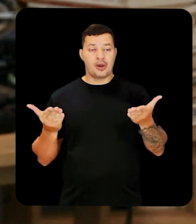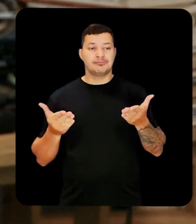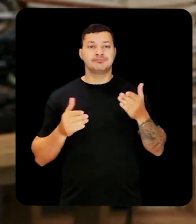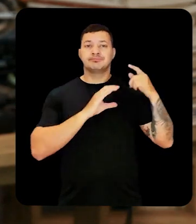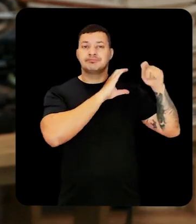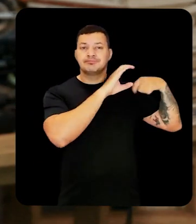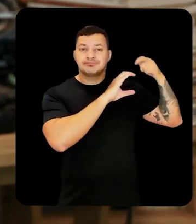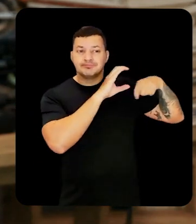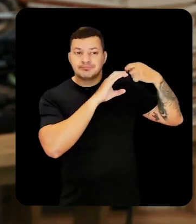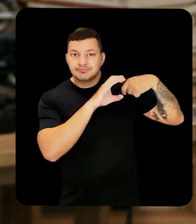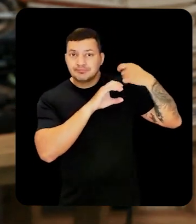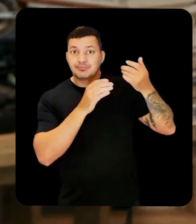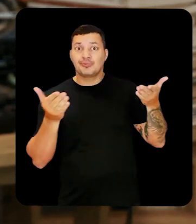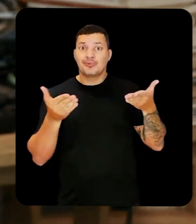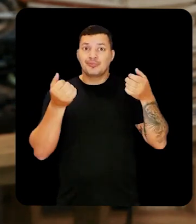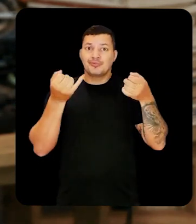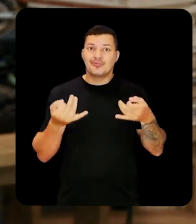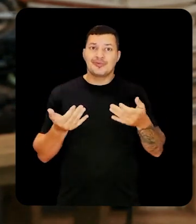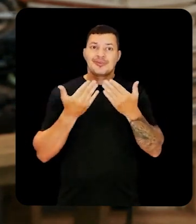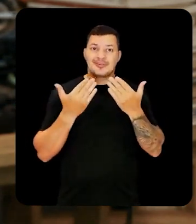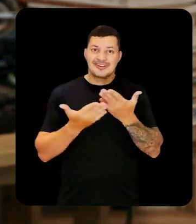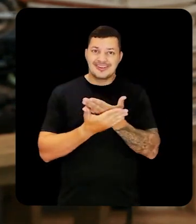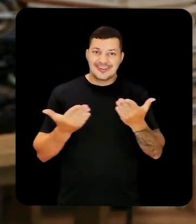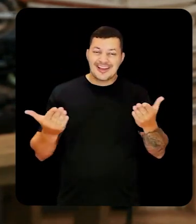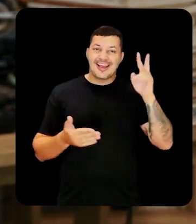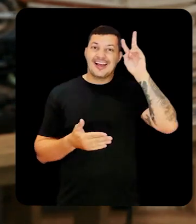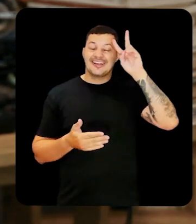gente só está fazendo esse documentário, só está falando aqui hoje,